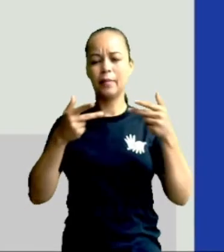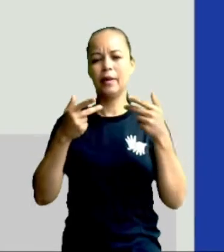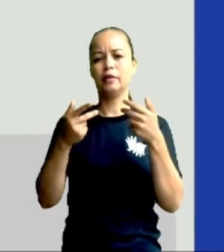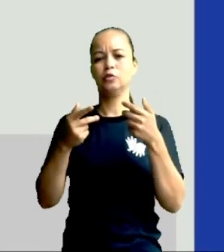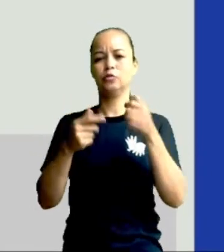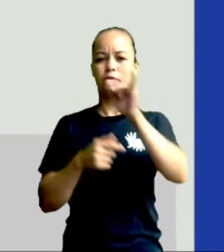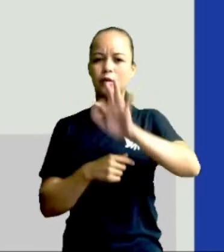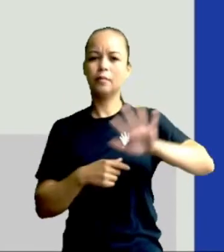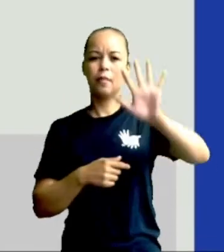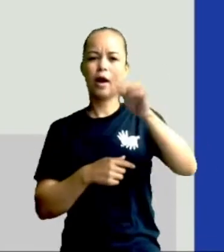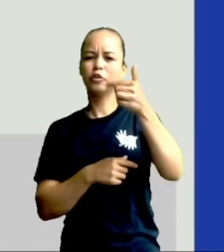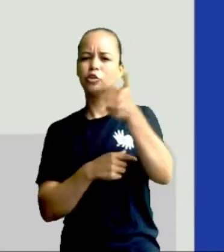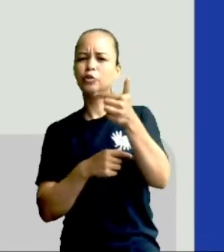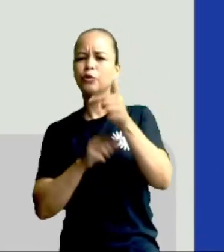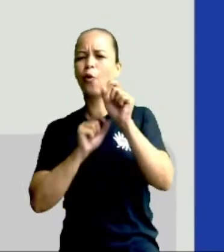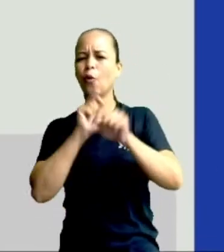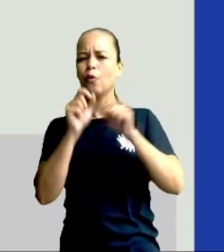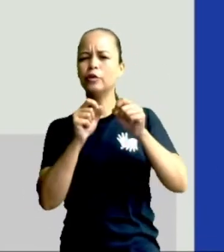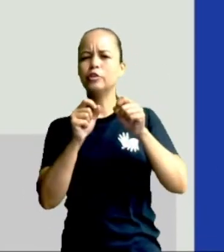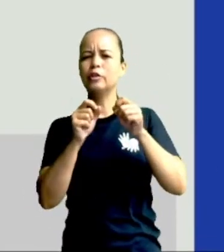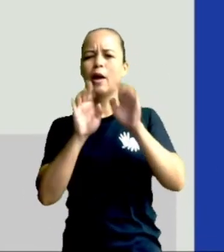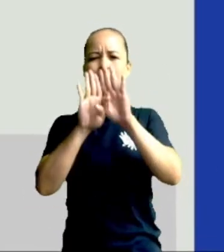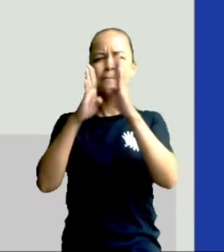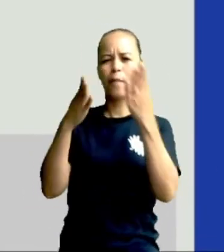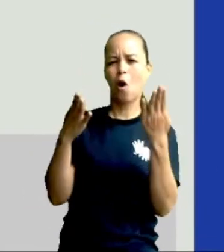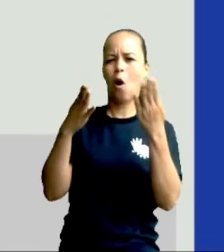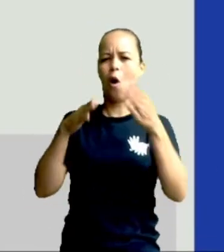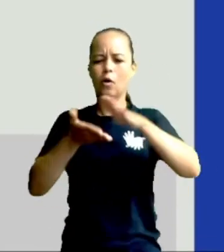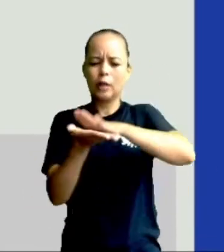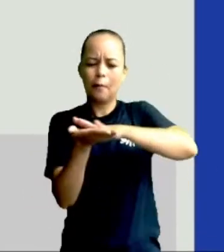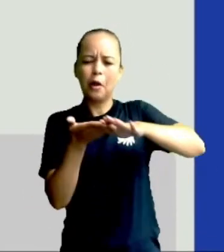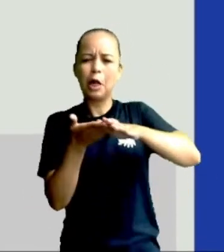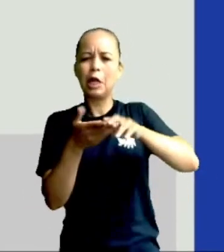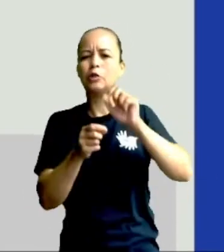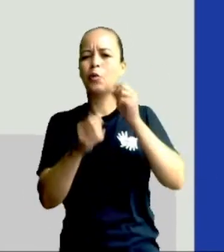móveis, essas portas, esse piso, tudinho? Quem foi que criou?